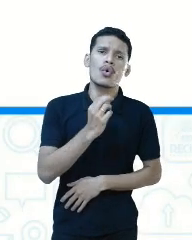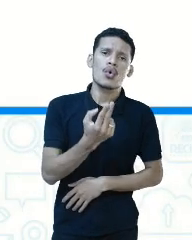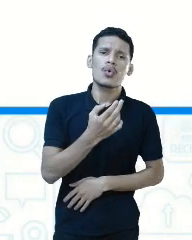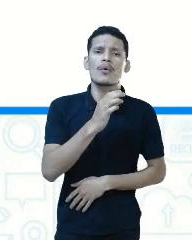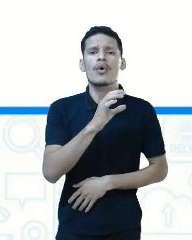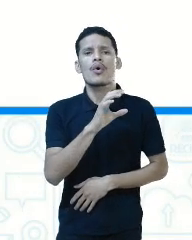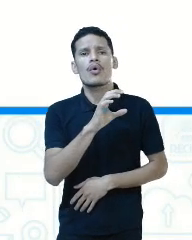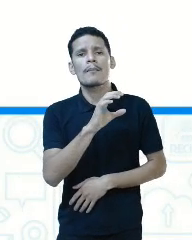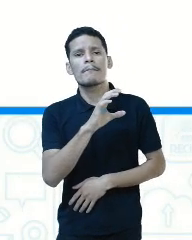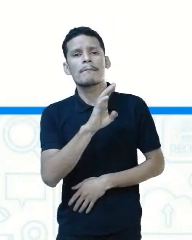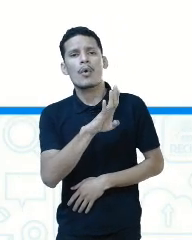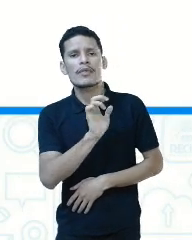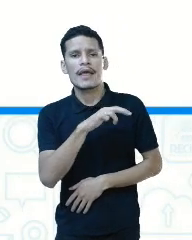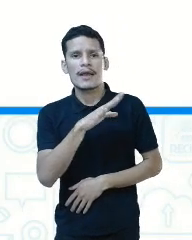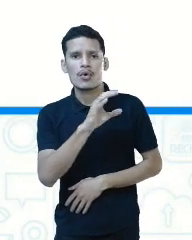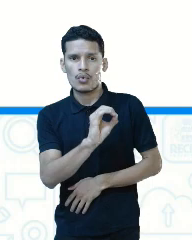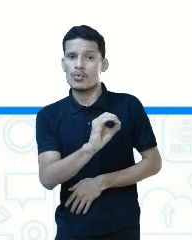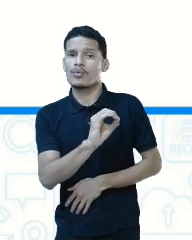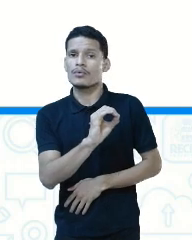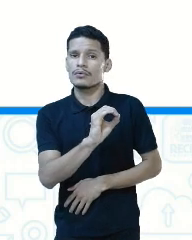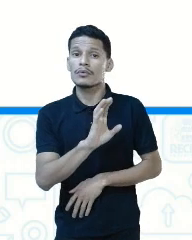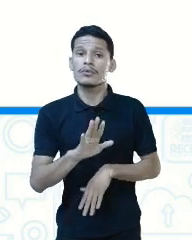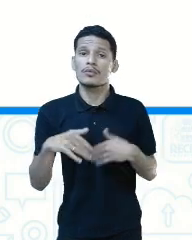os bonecos? Vamos ver?